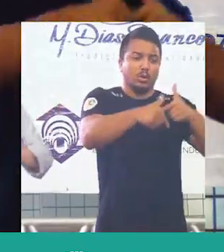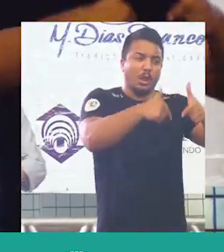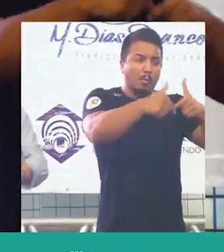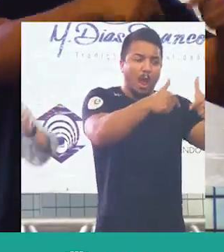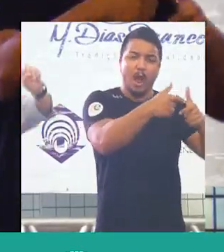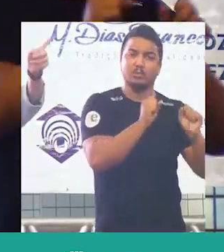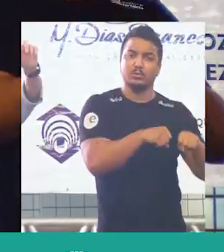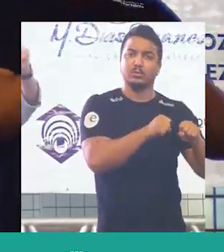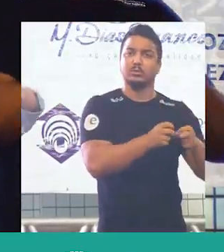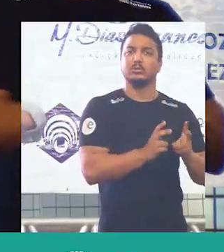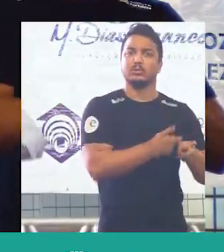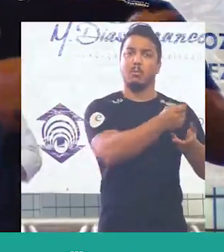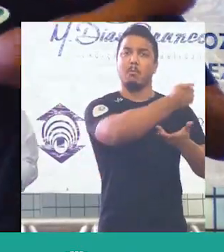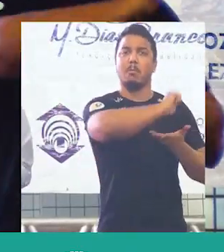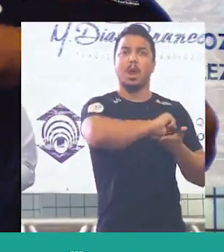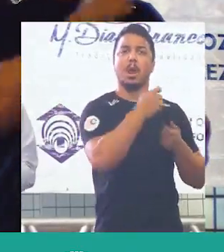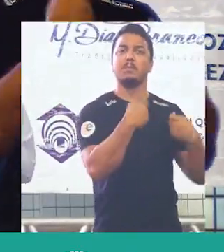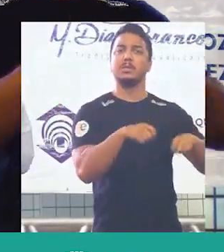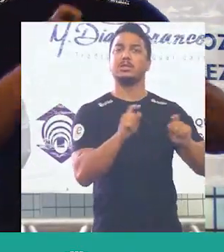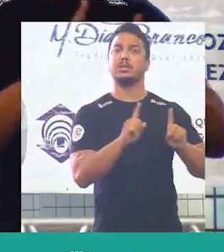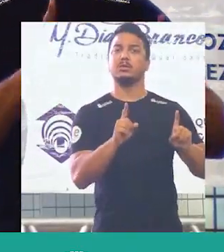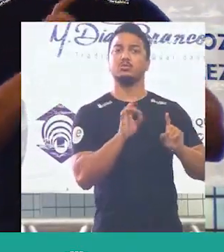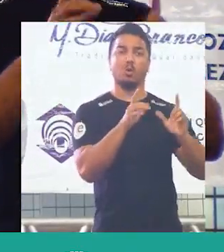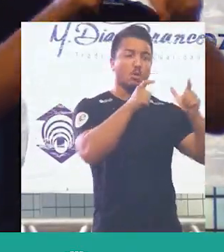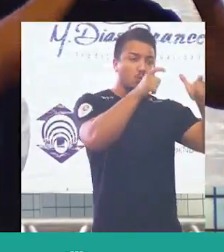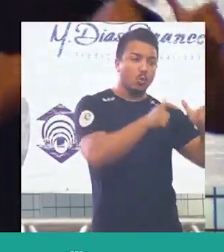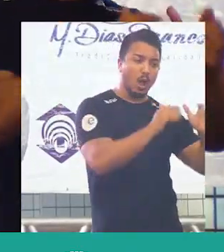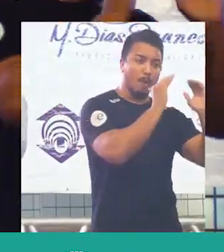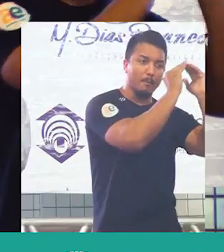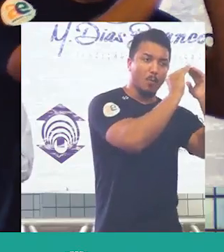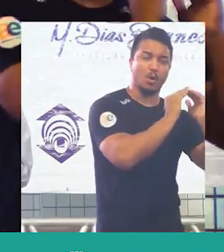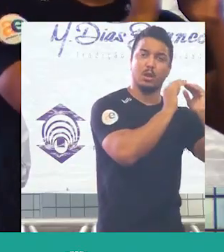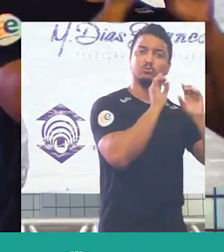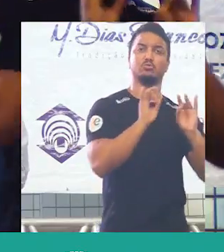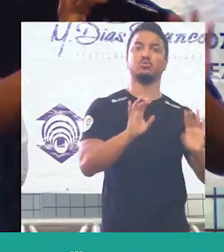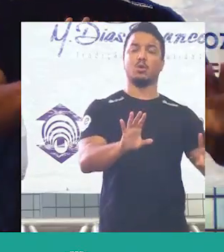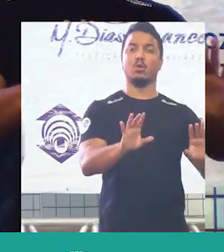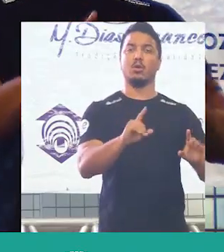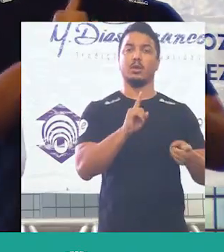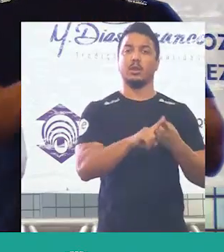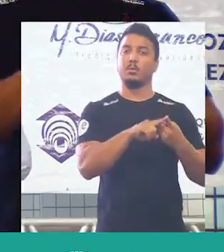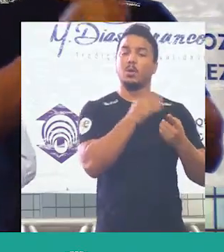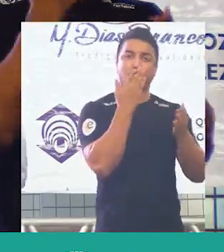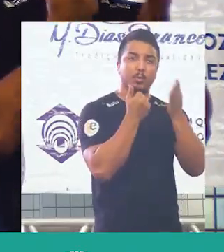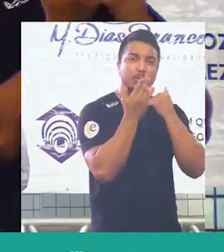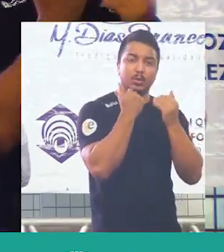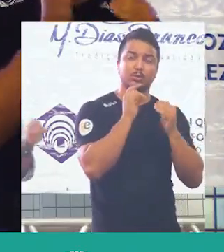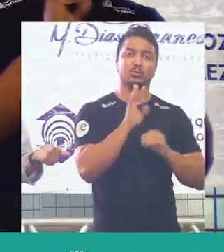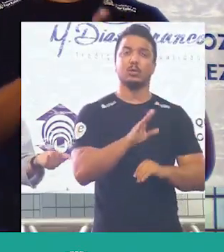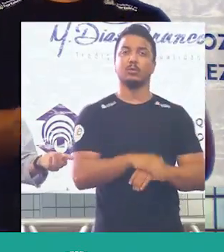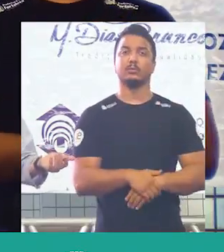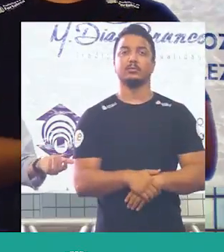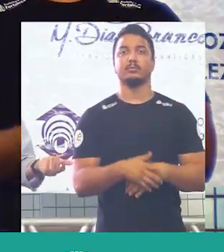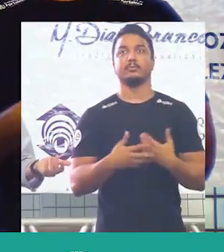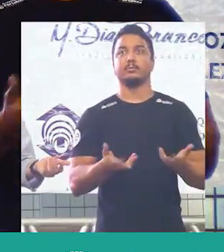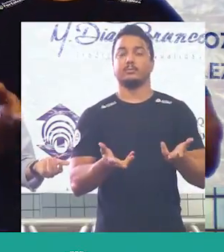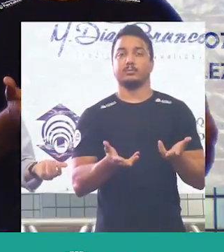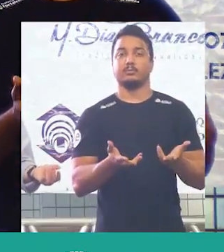trabalhando para o senhor, não precisa o senhor me pagar não. Só para o senhor me dar um cantinho para eu morar e o que comer.